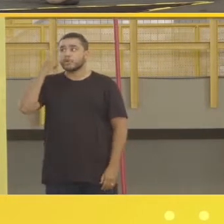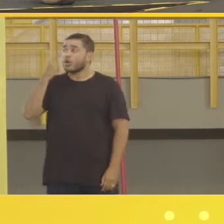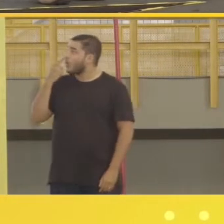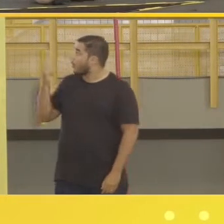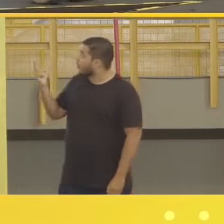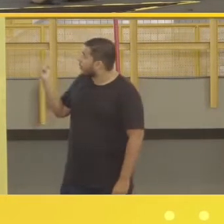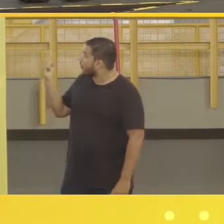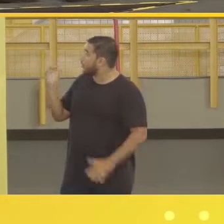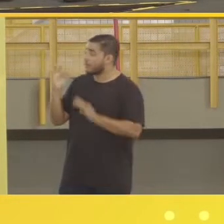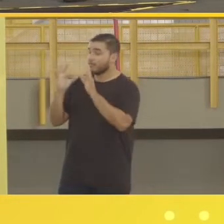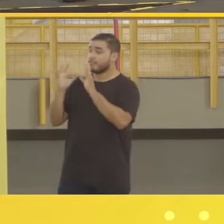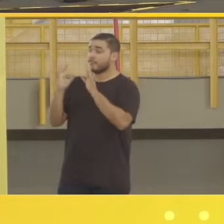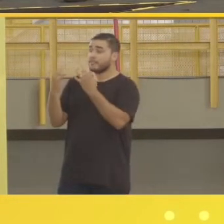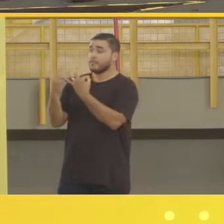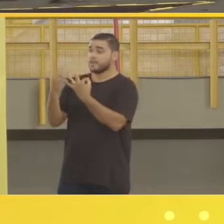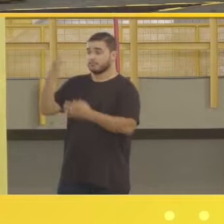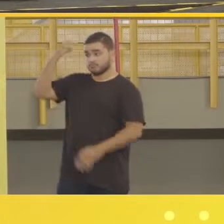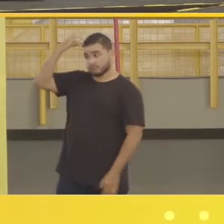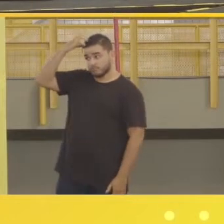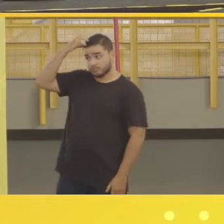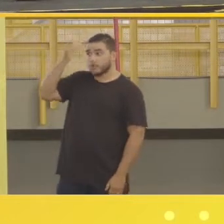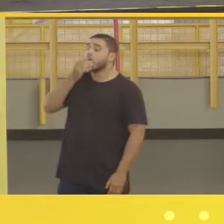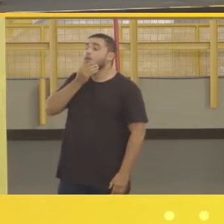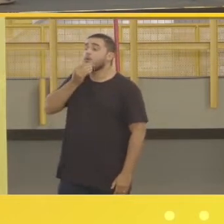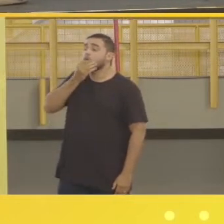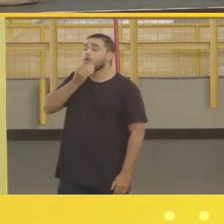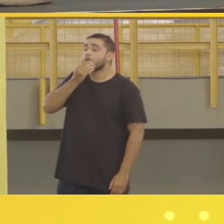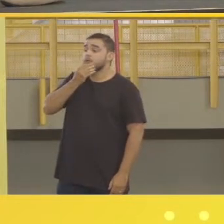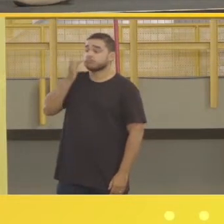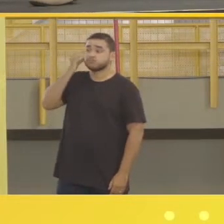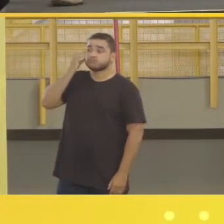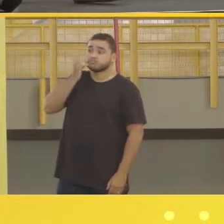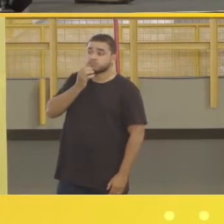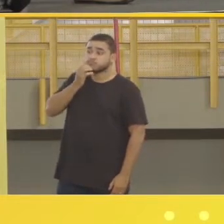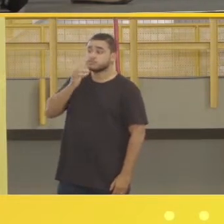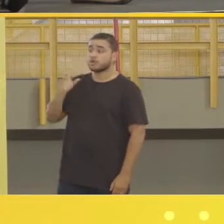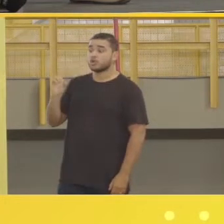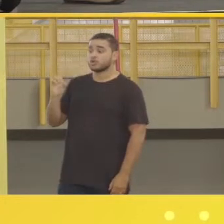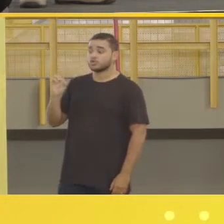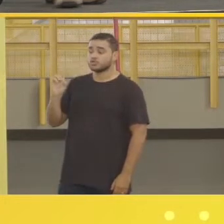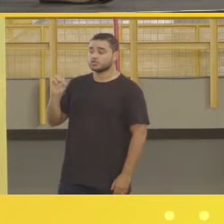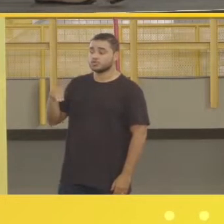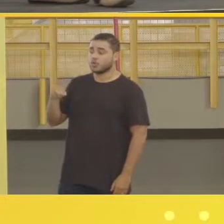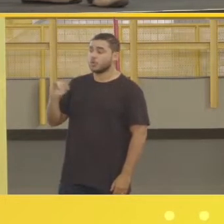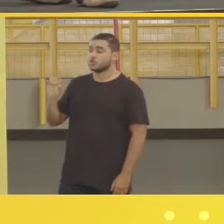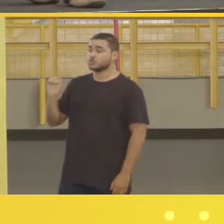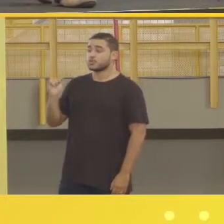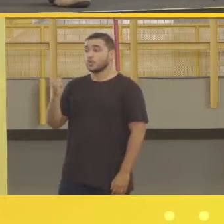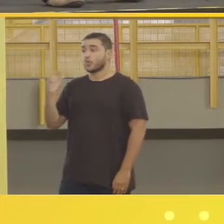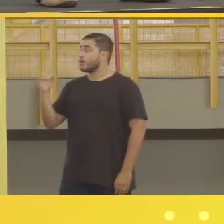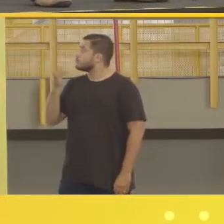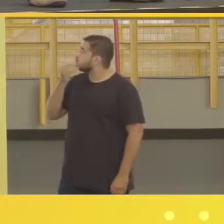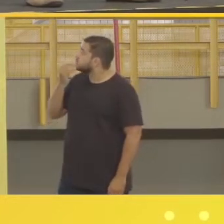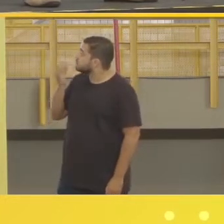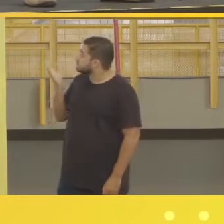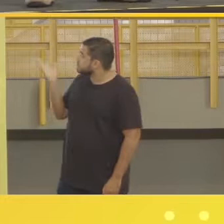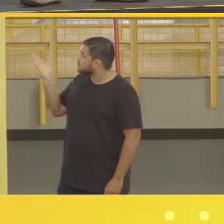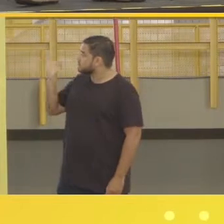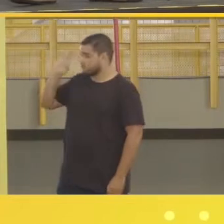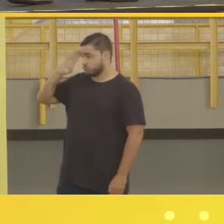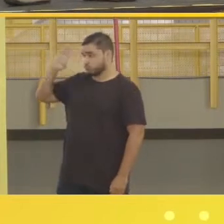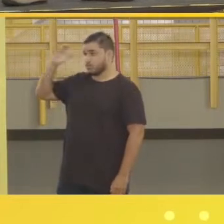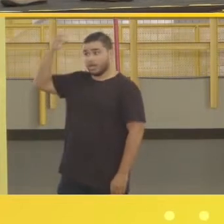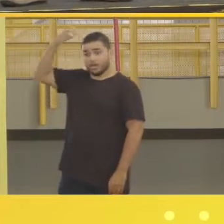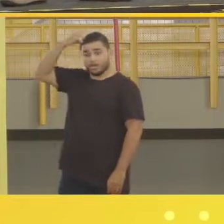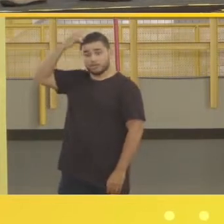corte portuguesa, né, de Dom João. E aí a gente precisa entender o que é que vai levar a esse